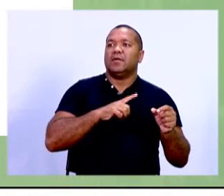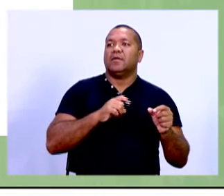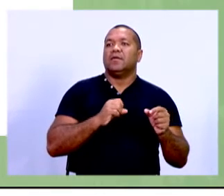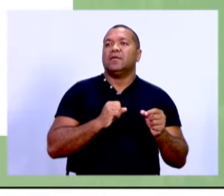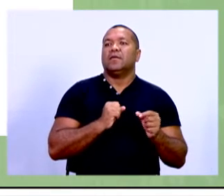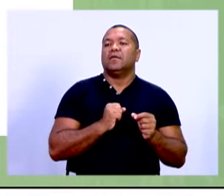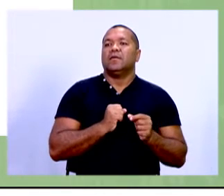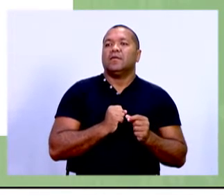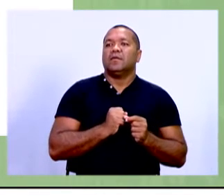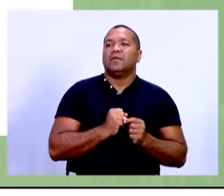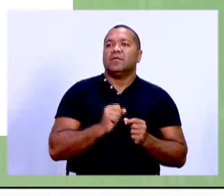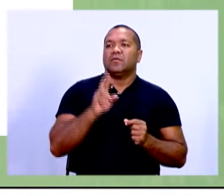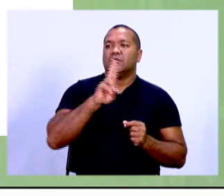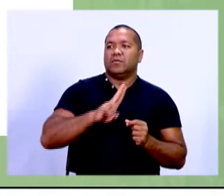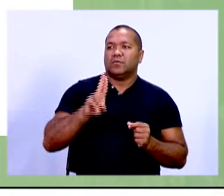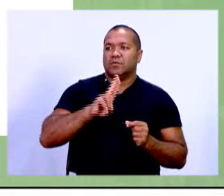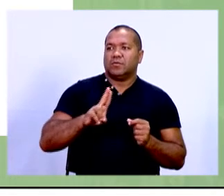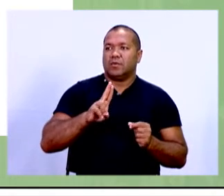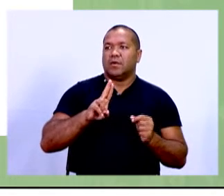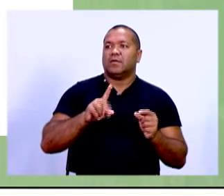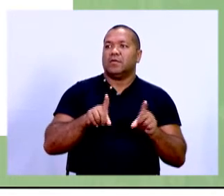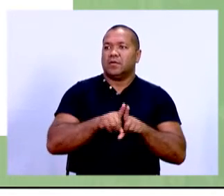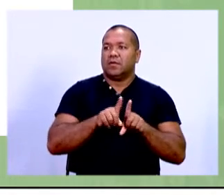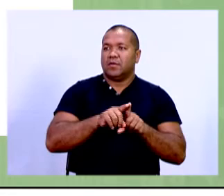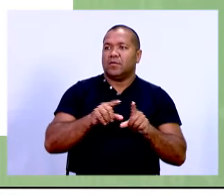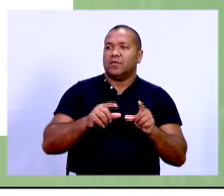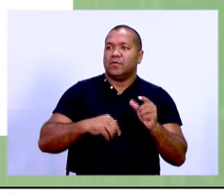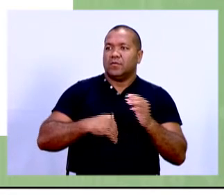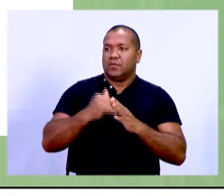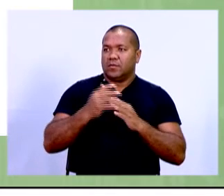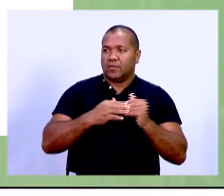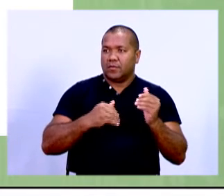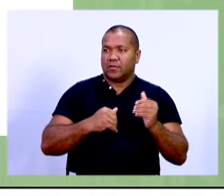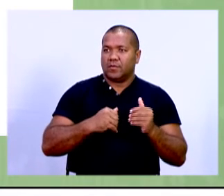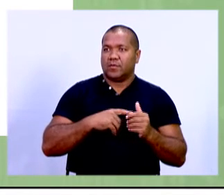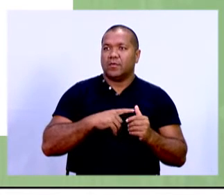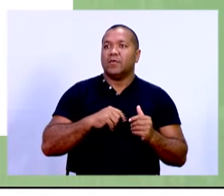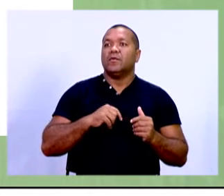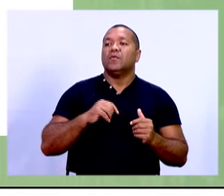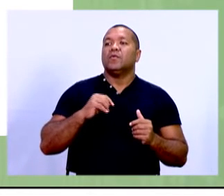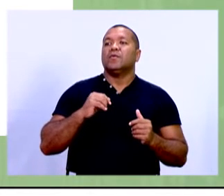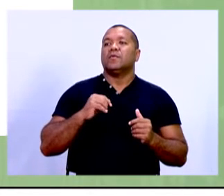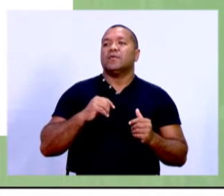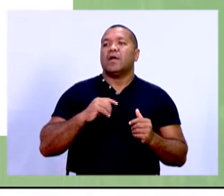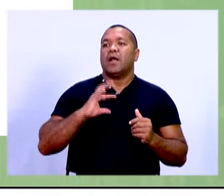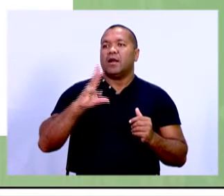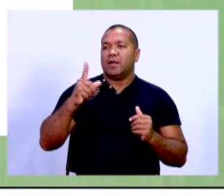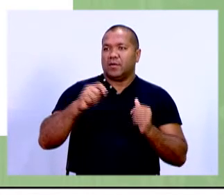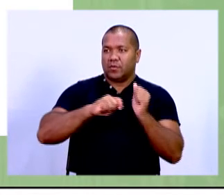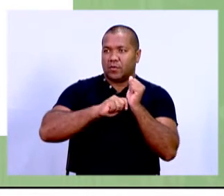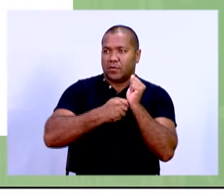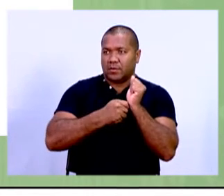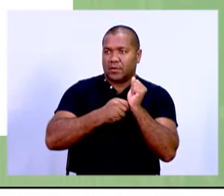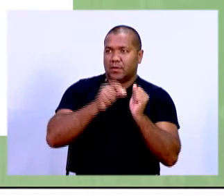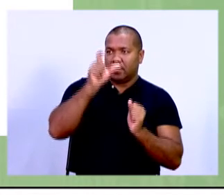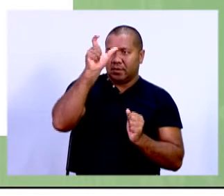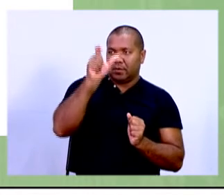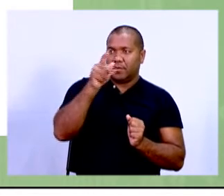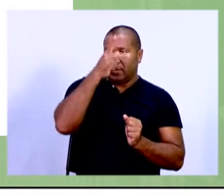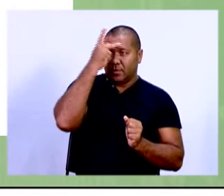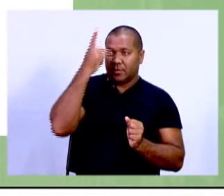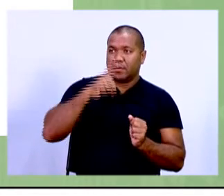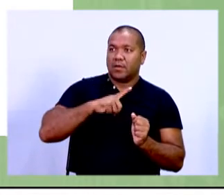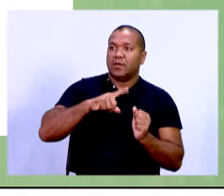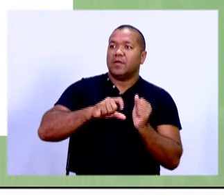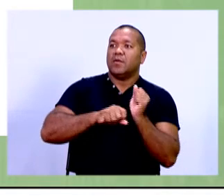cada pessoa dessa eu também tenho um funcionário. O funcionário, além do código dele de pessoa, ele tem também a matrícula